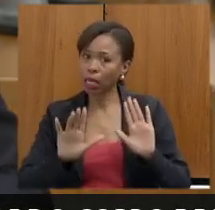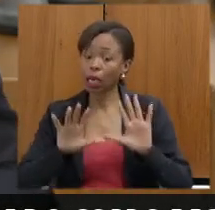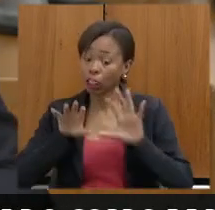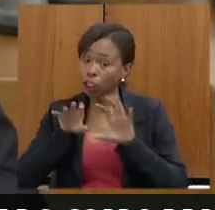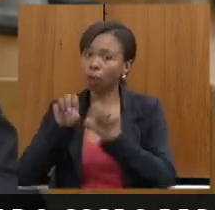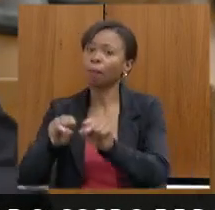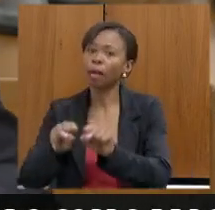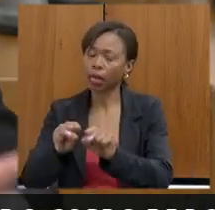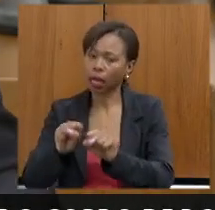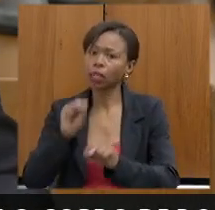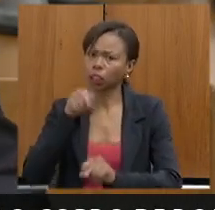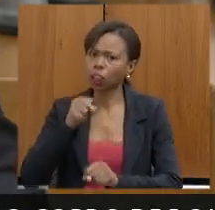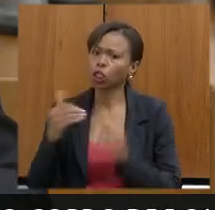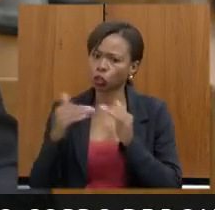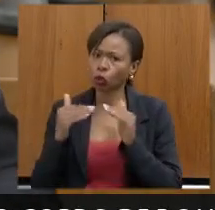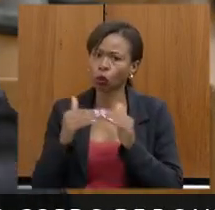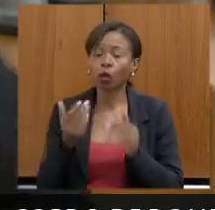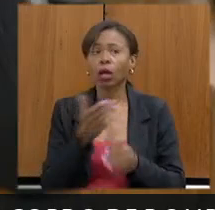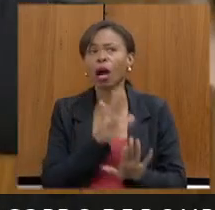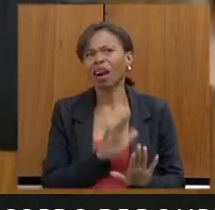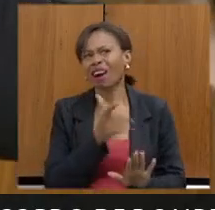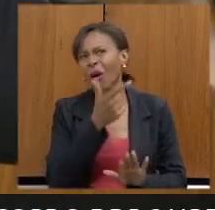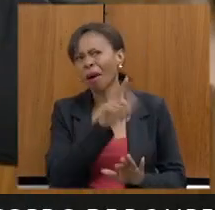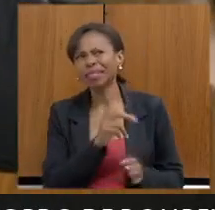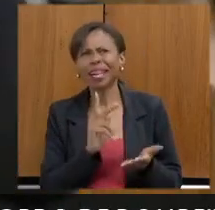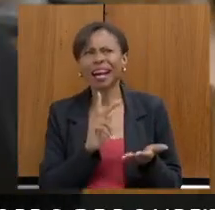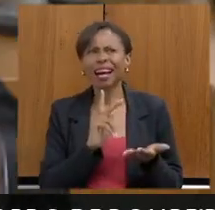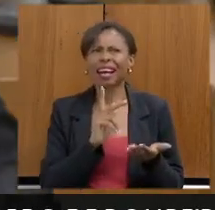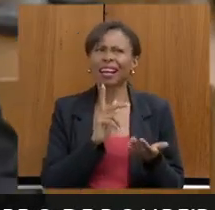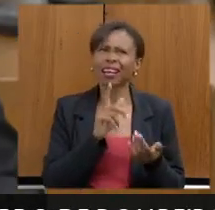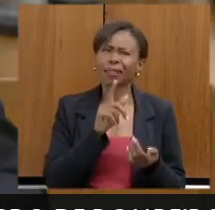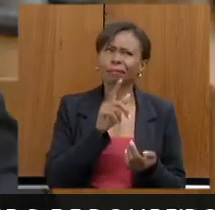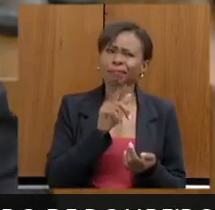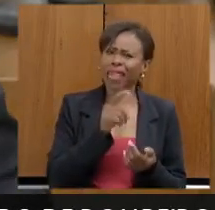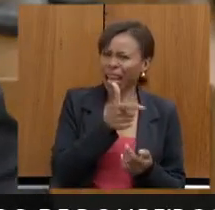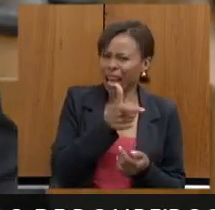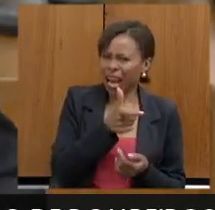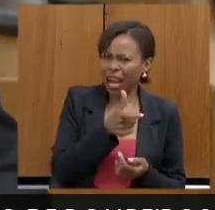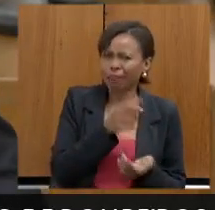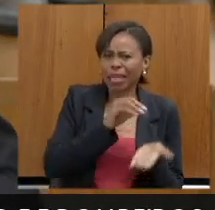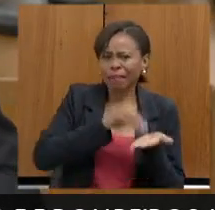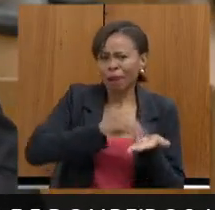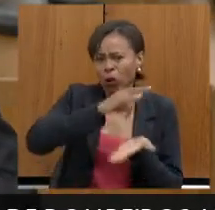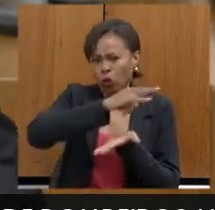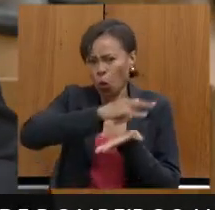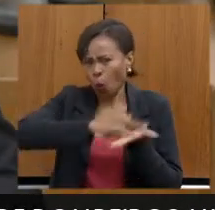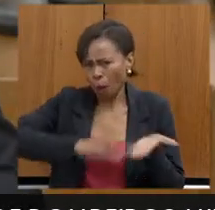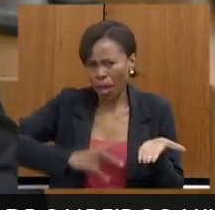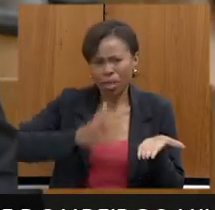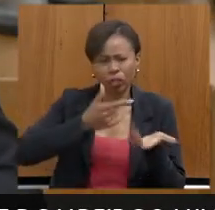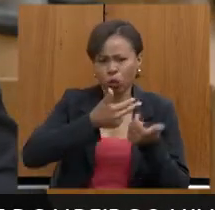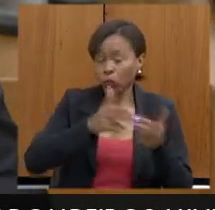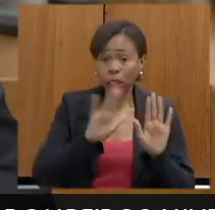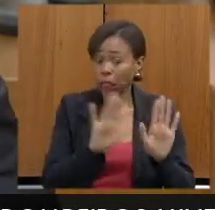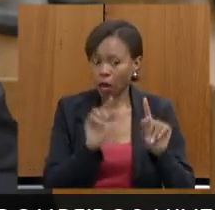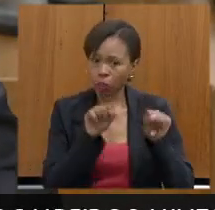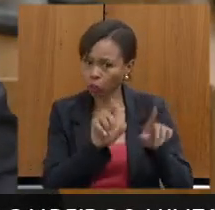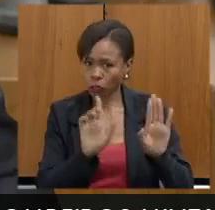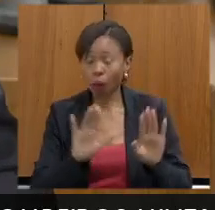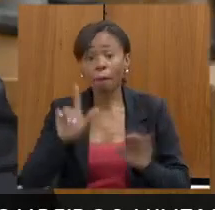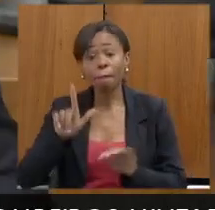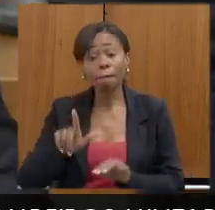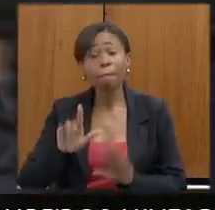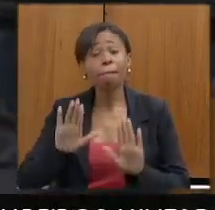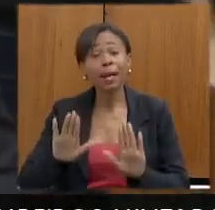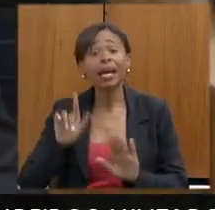e regulares algum problema de processo ali algum problema de documentação Então acho que o foco não tem que ser ele tem que ser o foco sim das